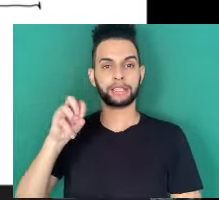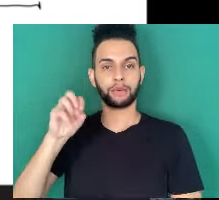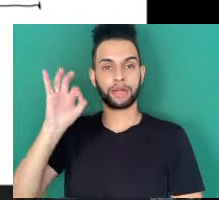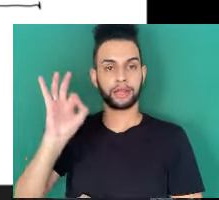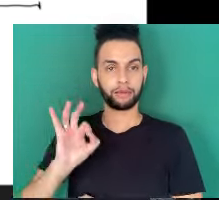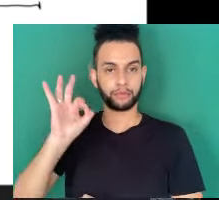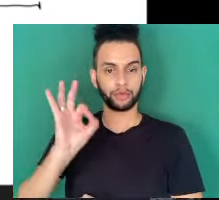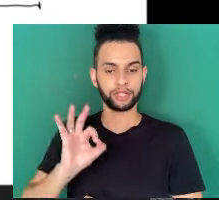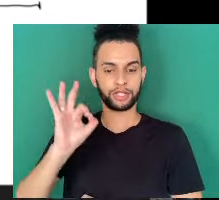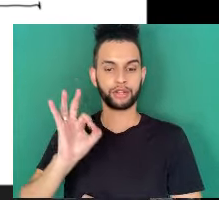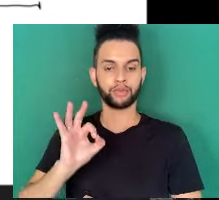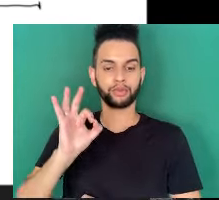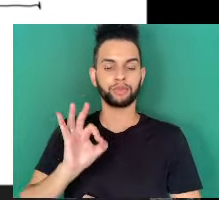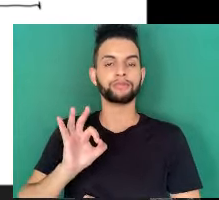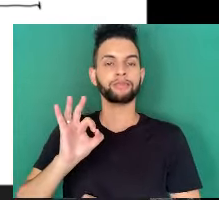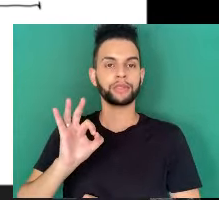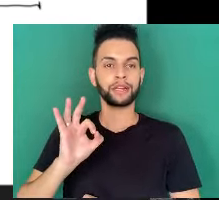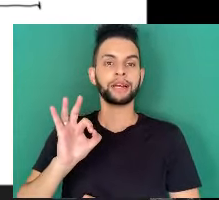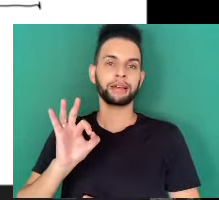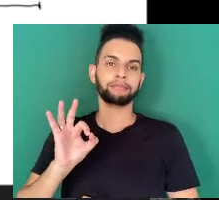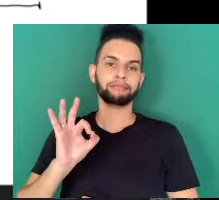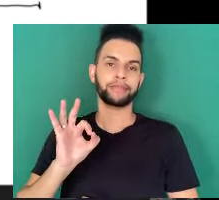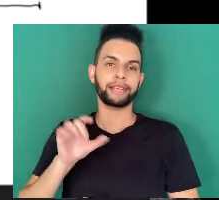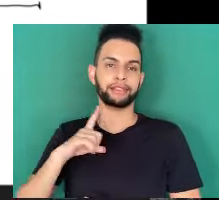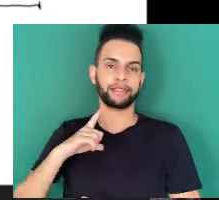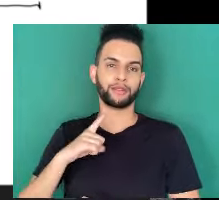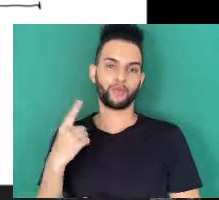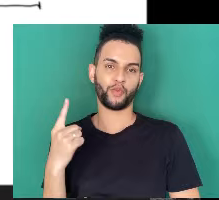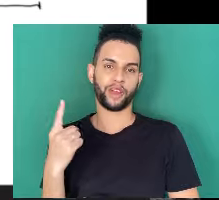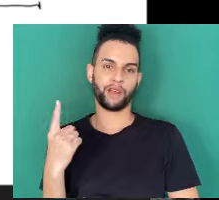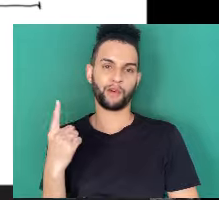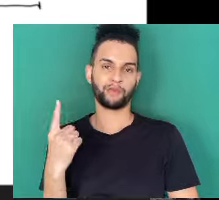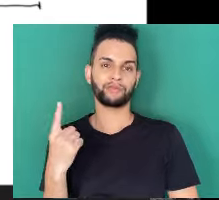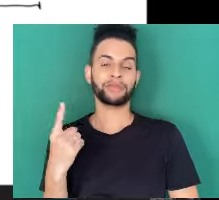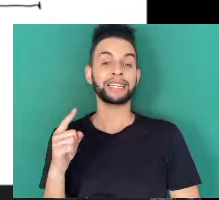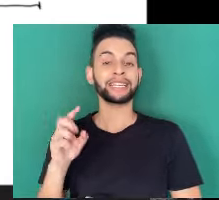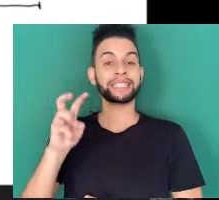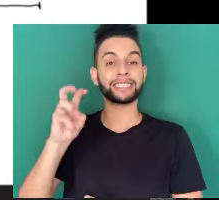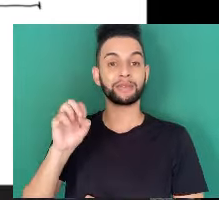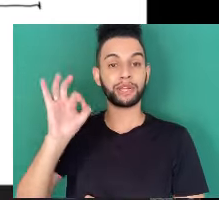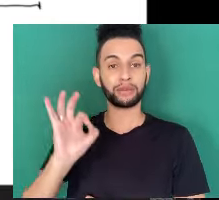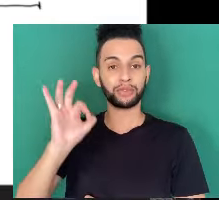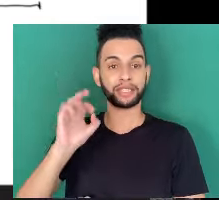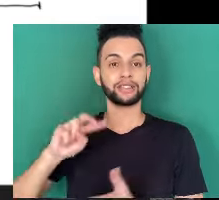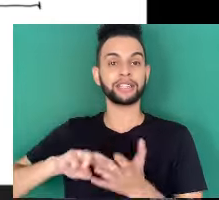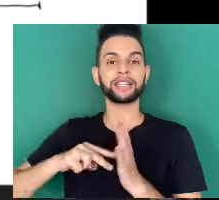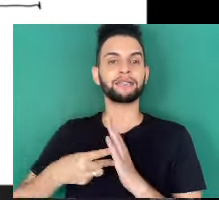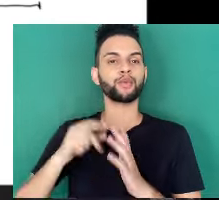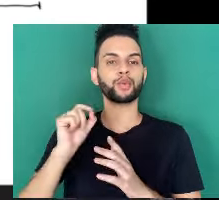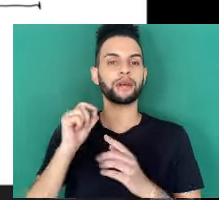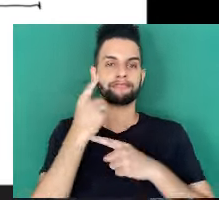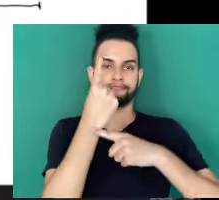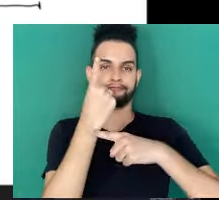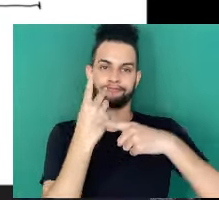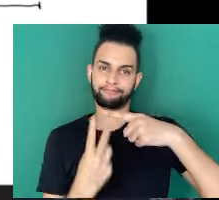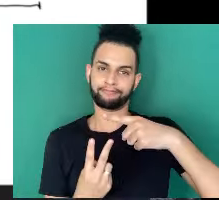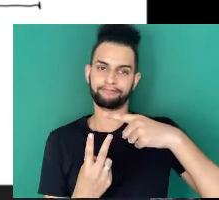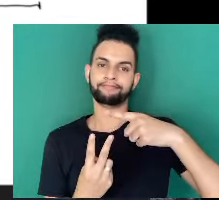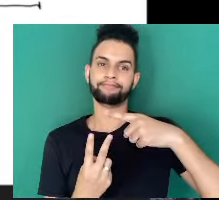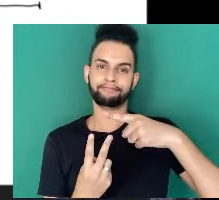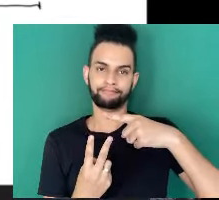que vai incidir sobre 1, né? 50% é 1 sobre 2, né? Então, o